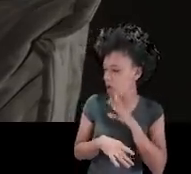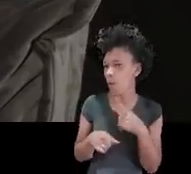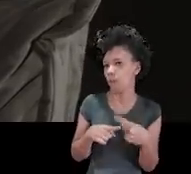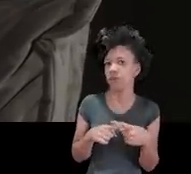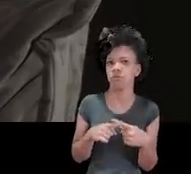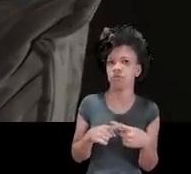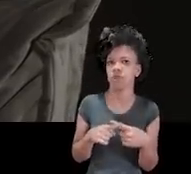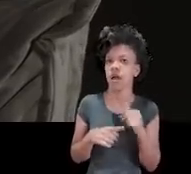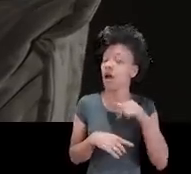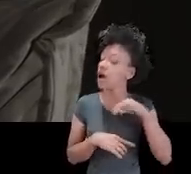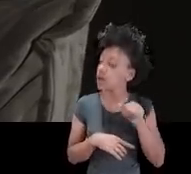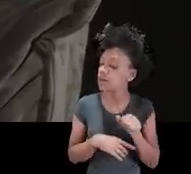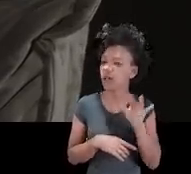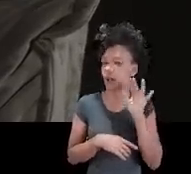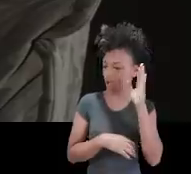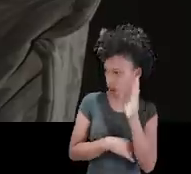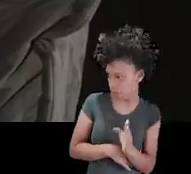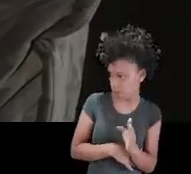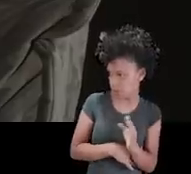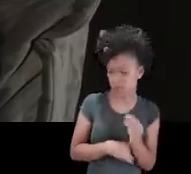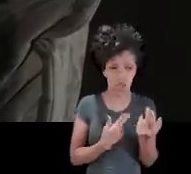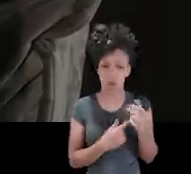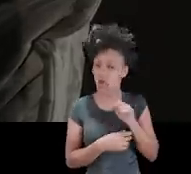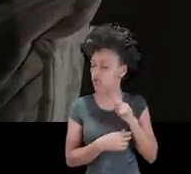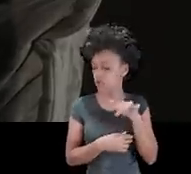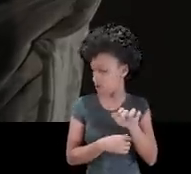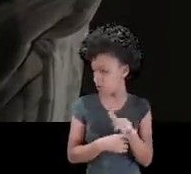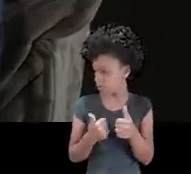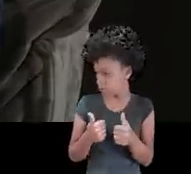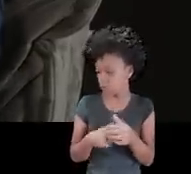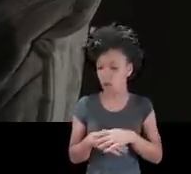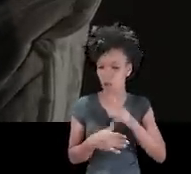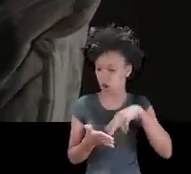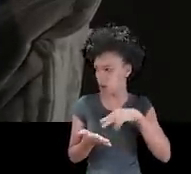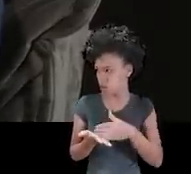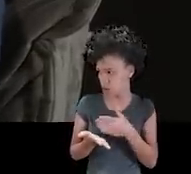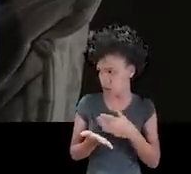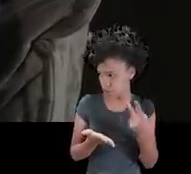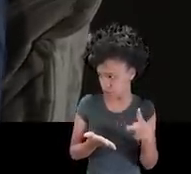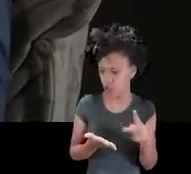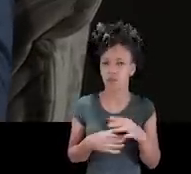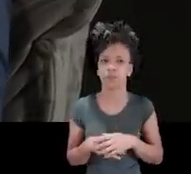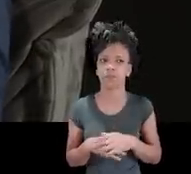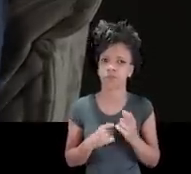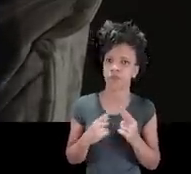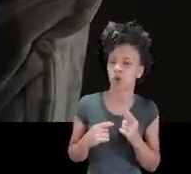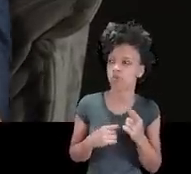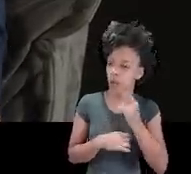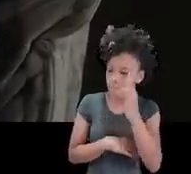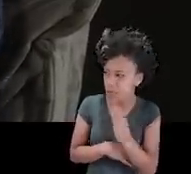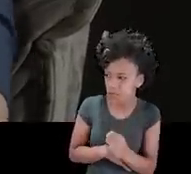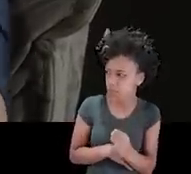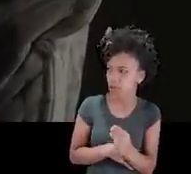Uhum. A Anitta, ela é muito brasileira, né? Uhum. Igual a Gisele também. Você vê a Gisele... Eu dei uma lida no livro dela, assim. Você vê umas coisas, assim, muito de